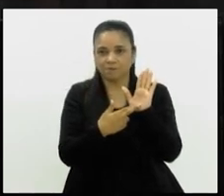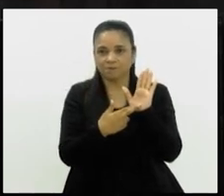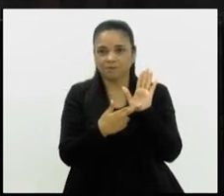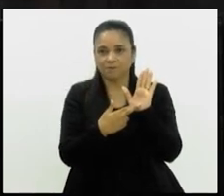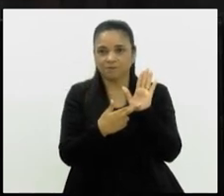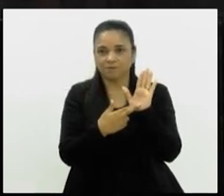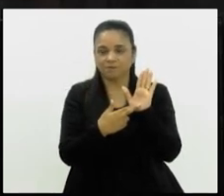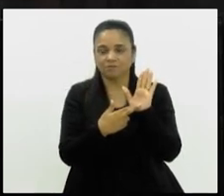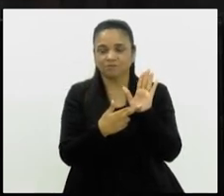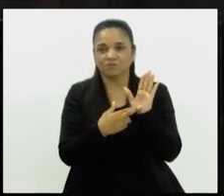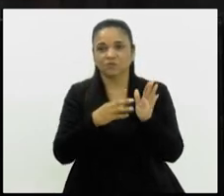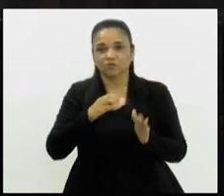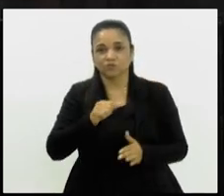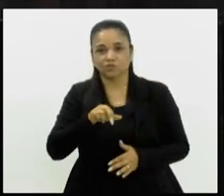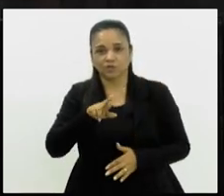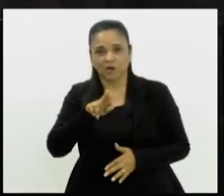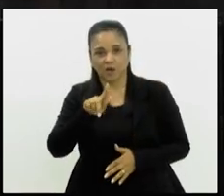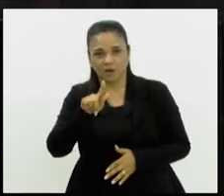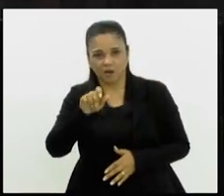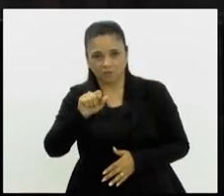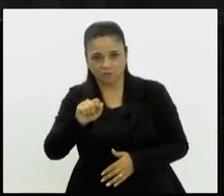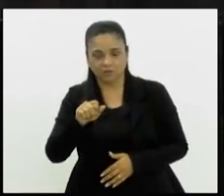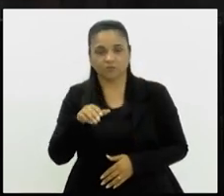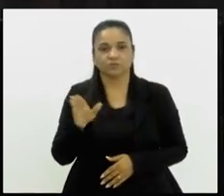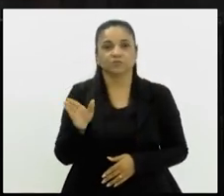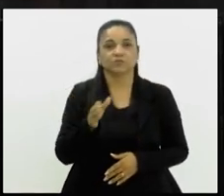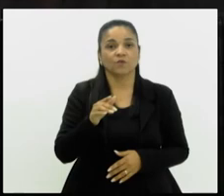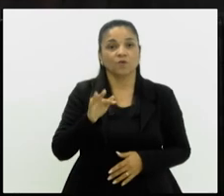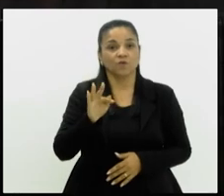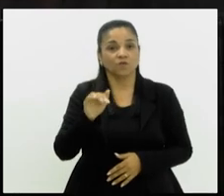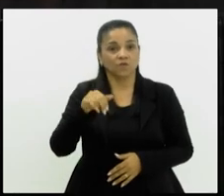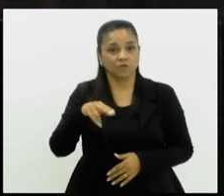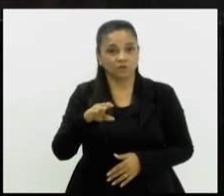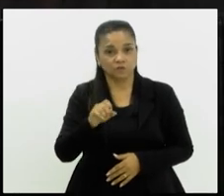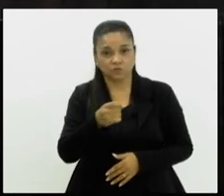os cargos e as funções da